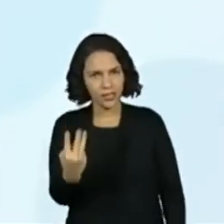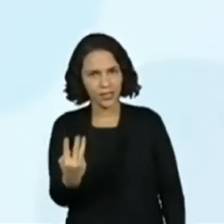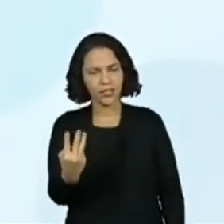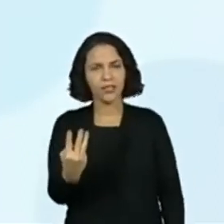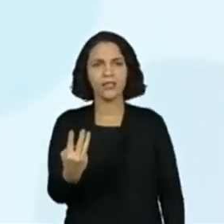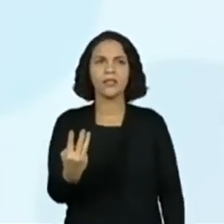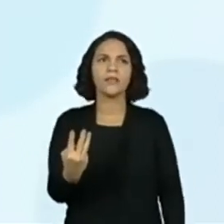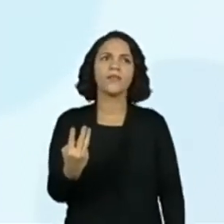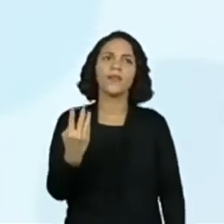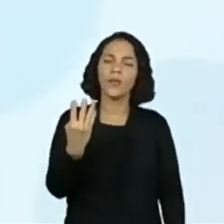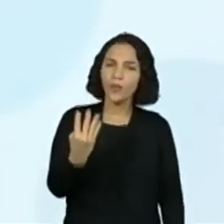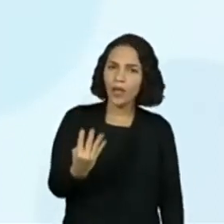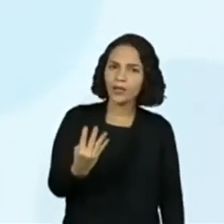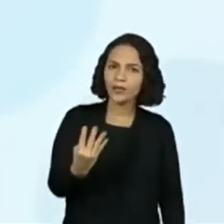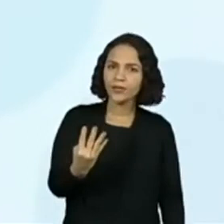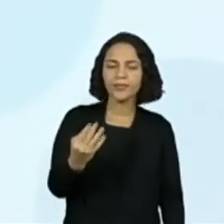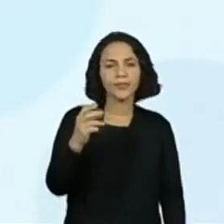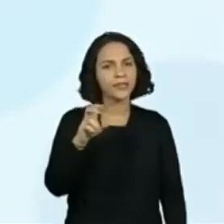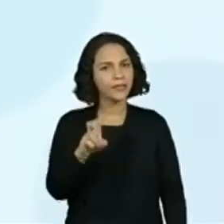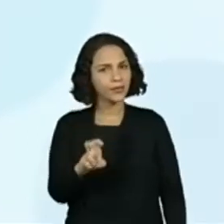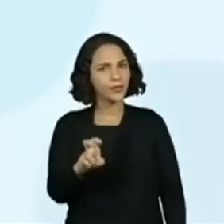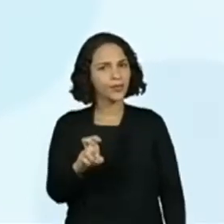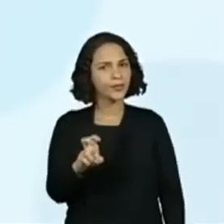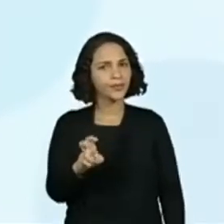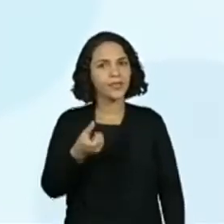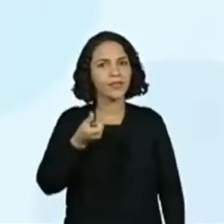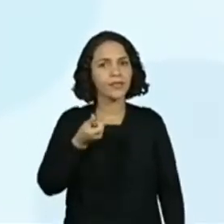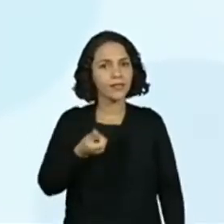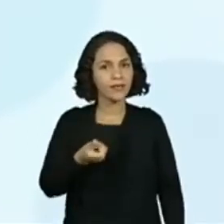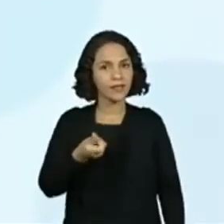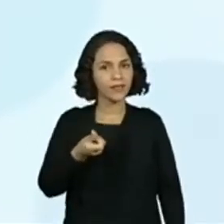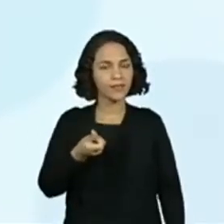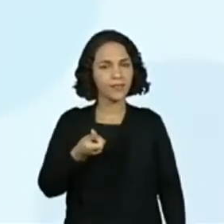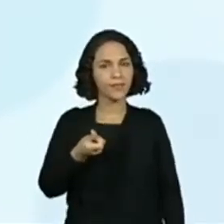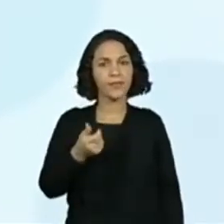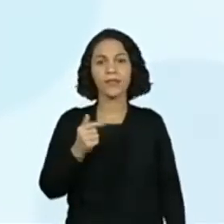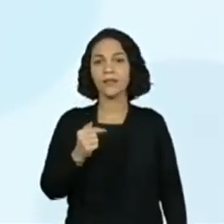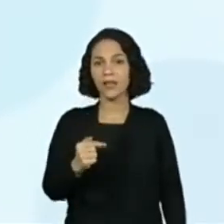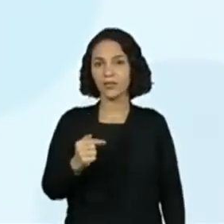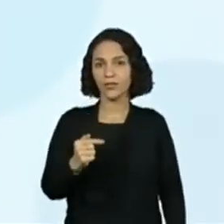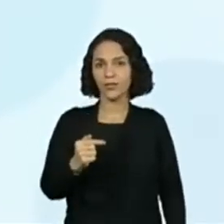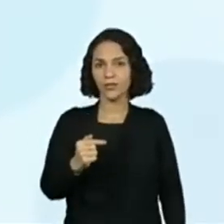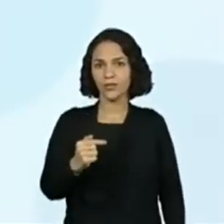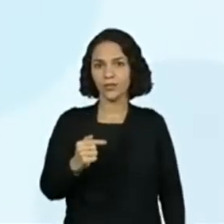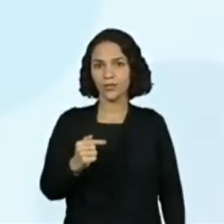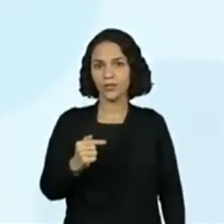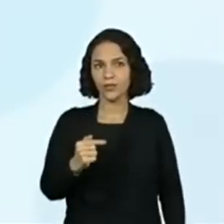três, quatro, cinco, seis, sete,